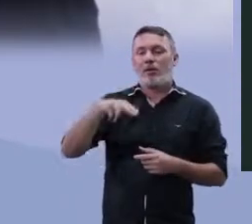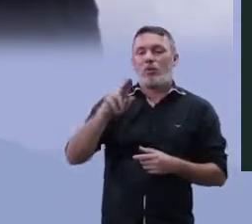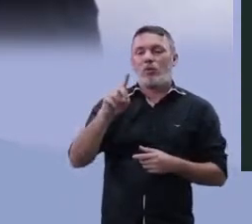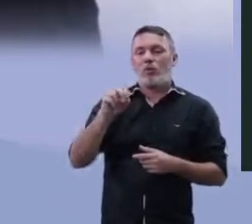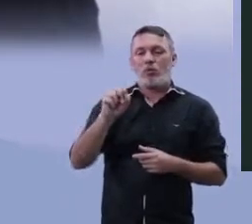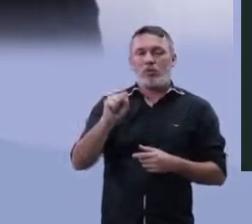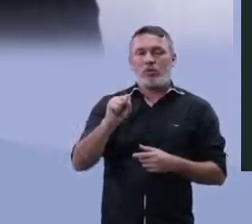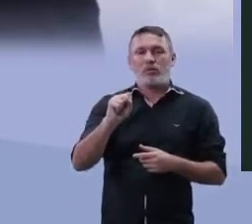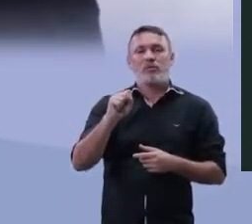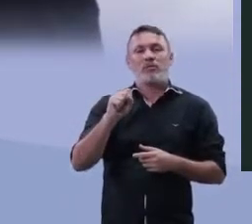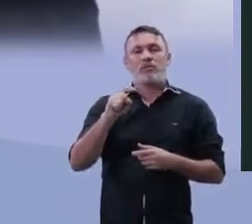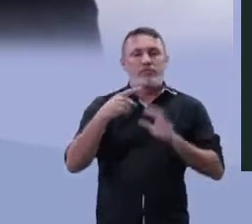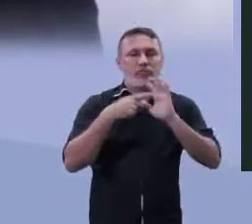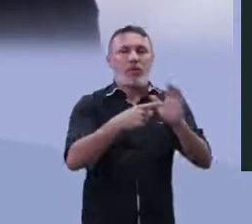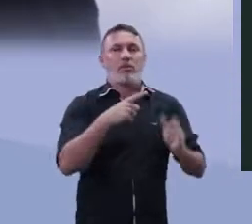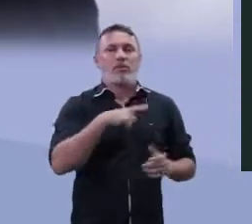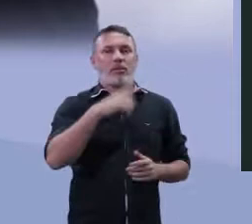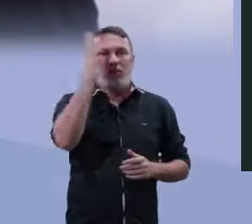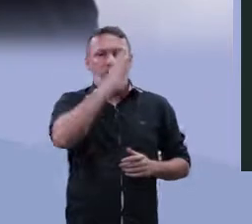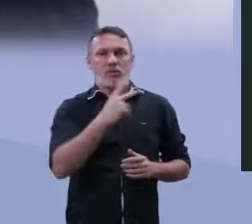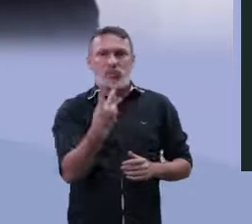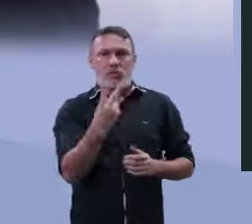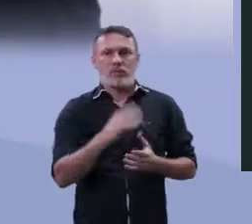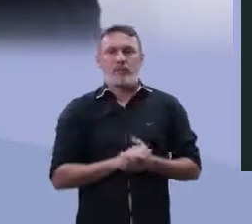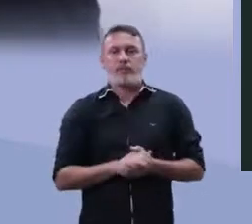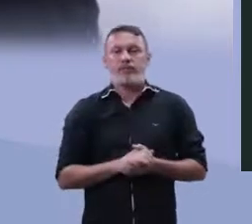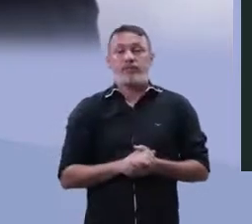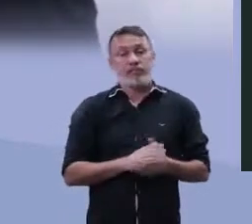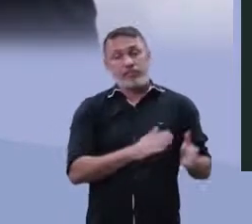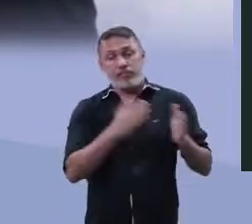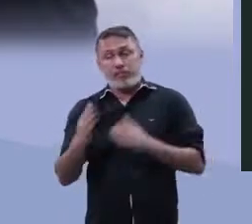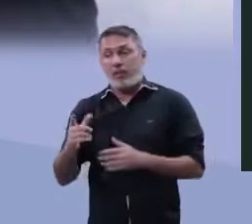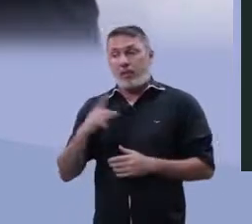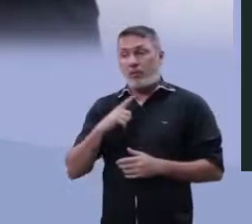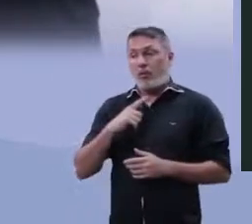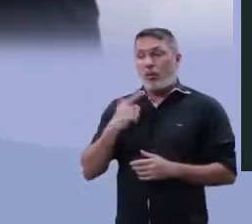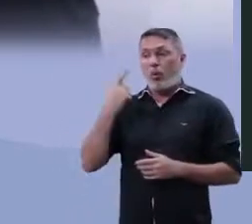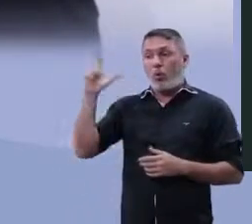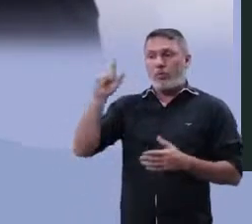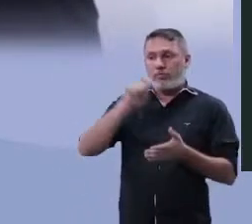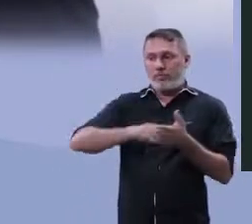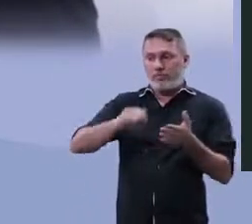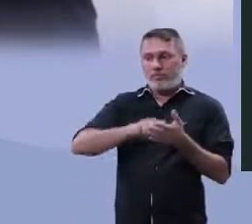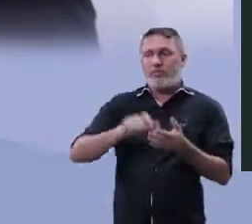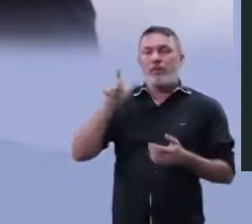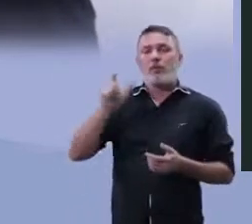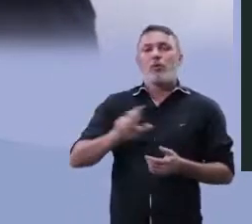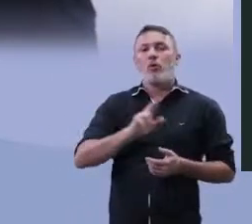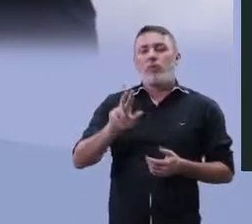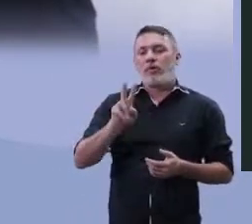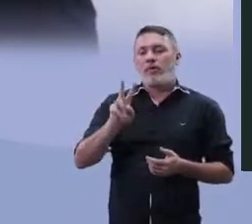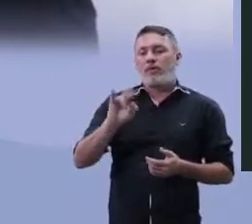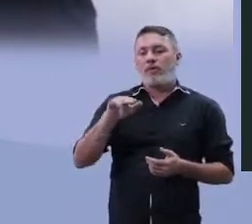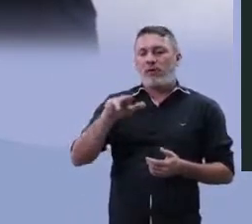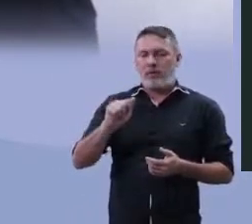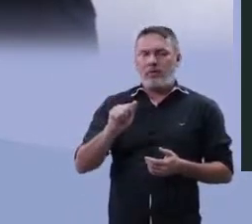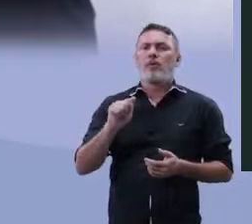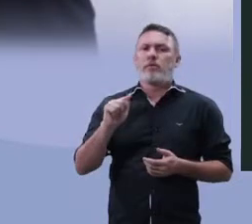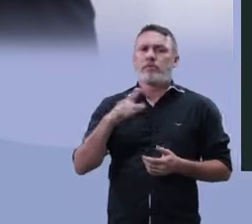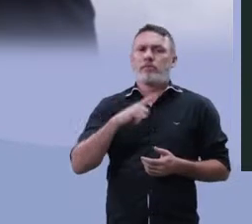interessante para mostrar essas duas facetas do Brasil. O Oliveira Viana, por sua vez, vai numa linha